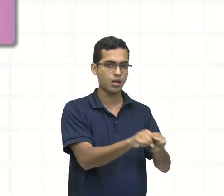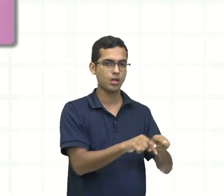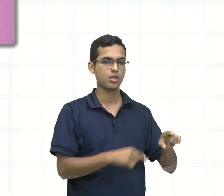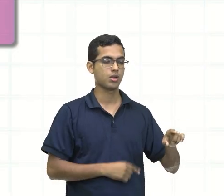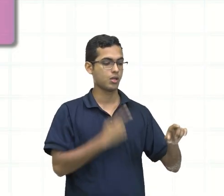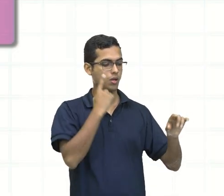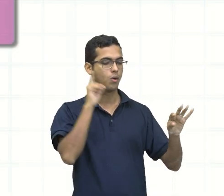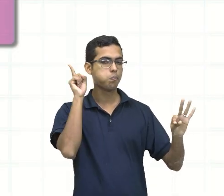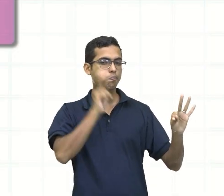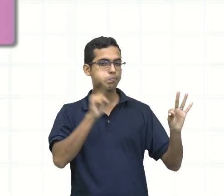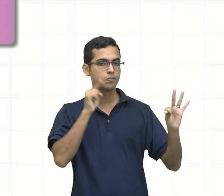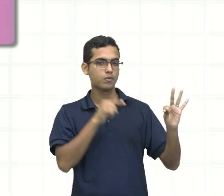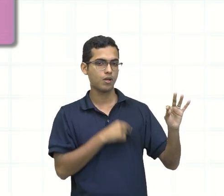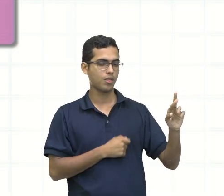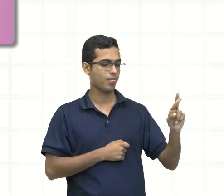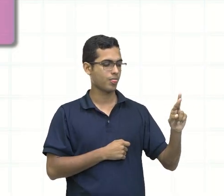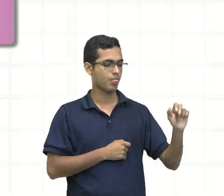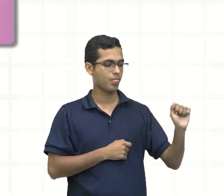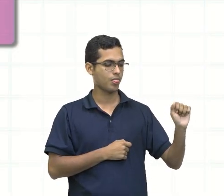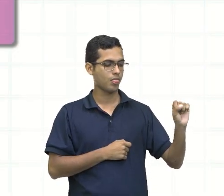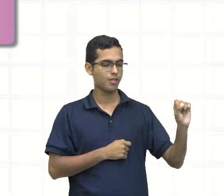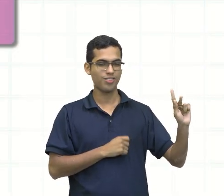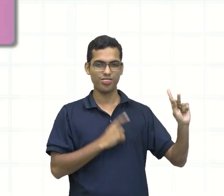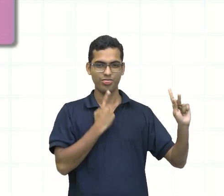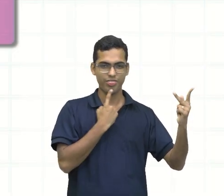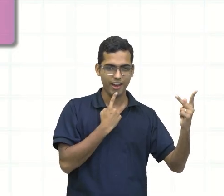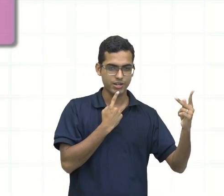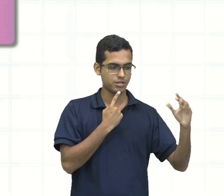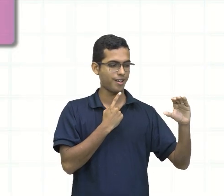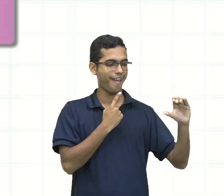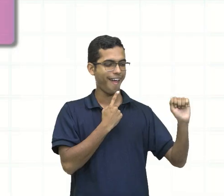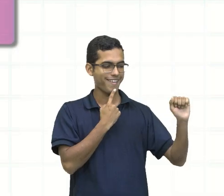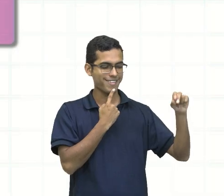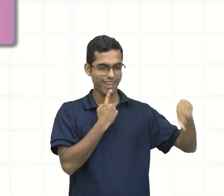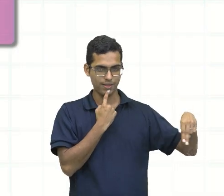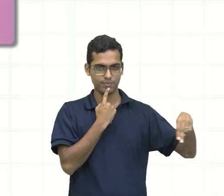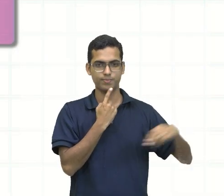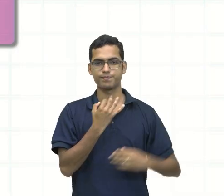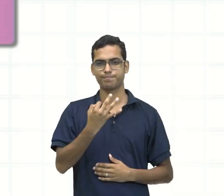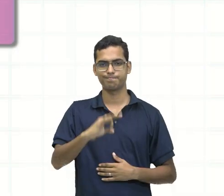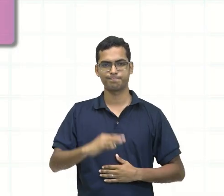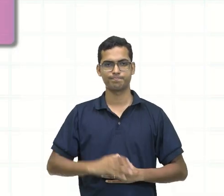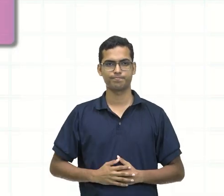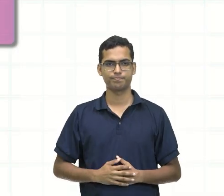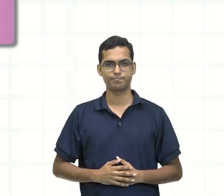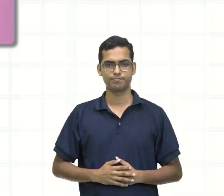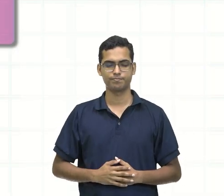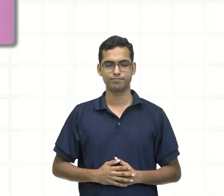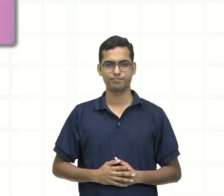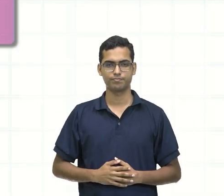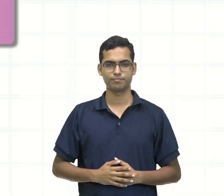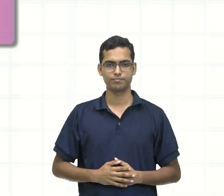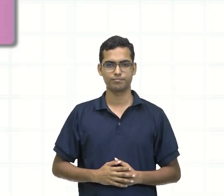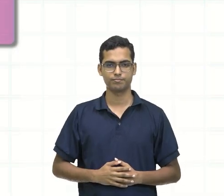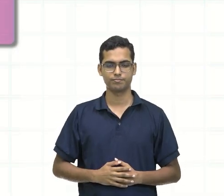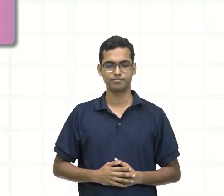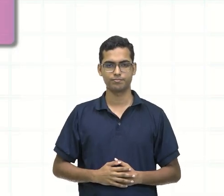Estados Unidos, trash can. Trash can. Trash